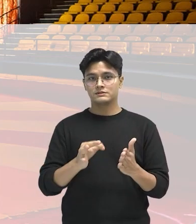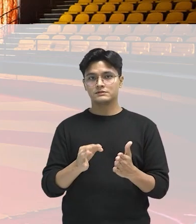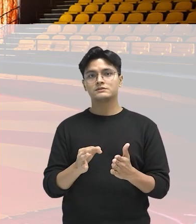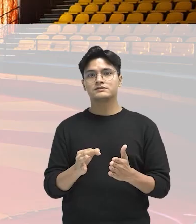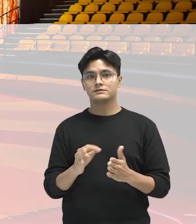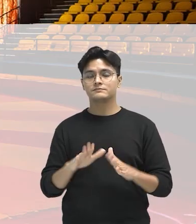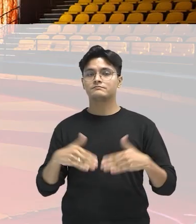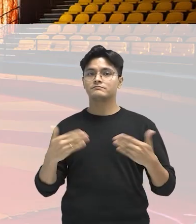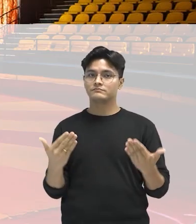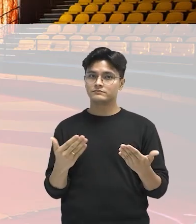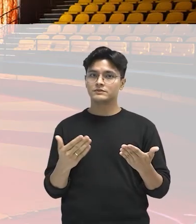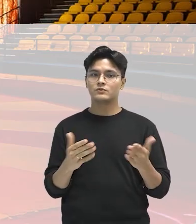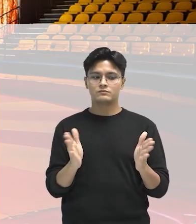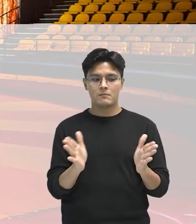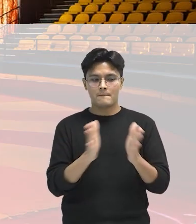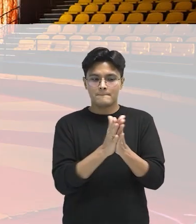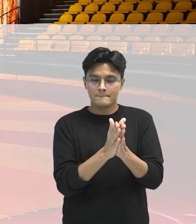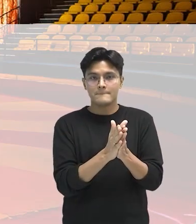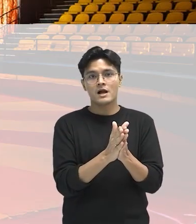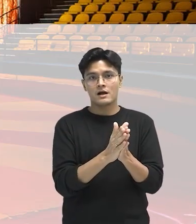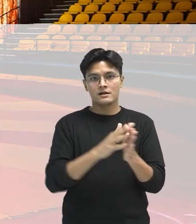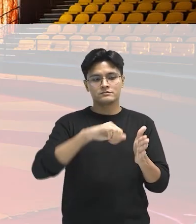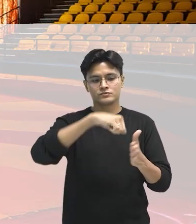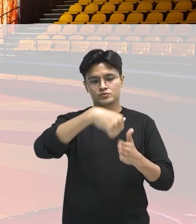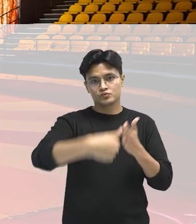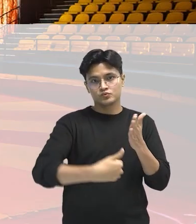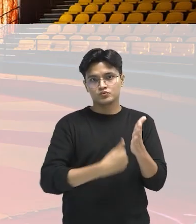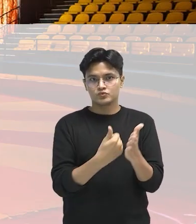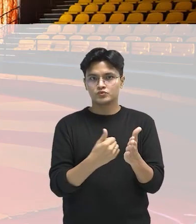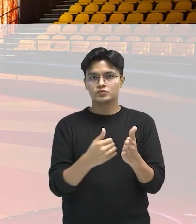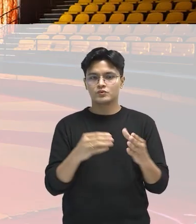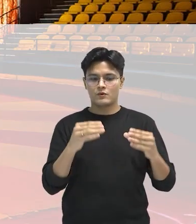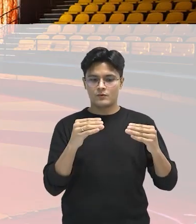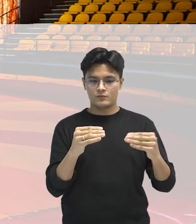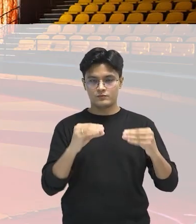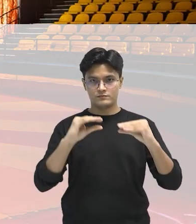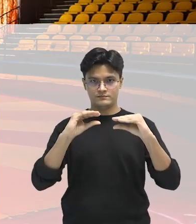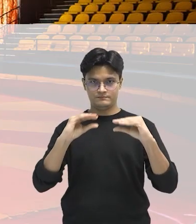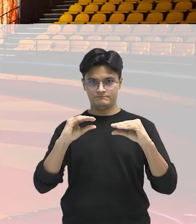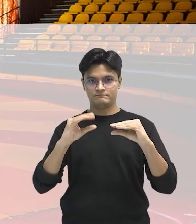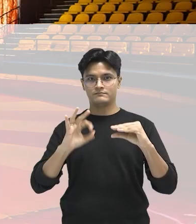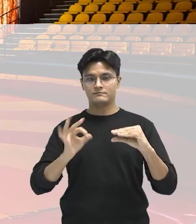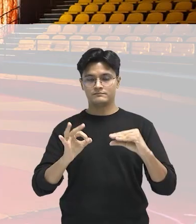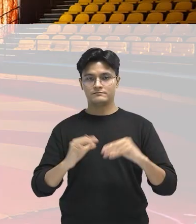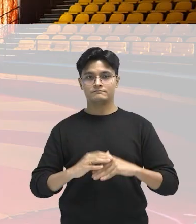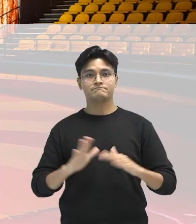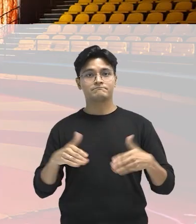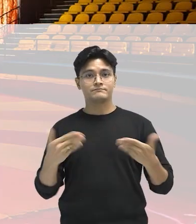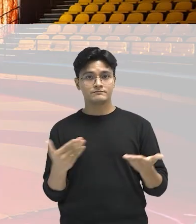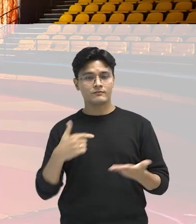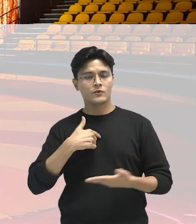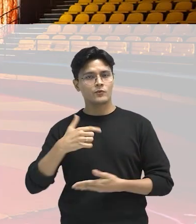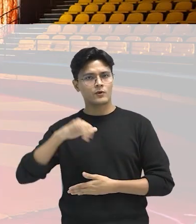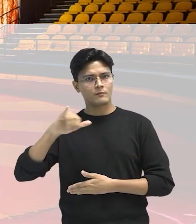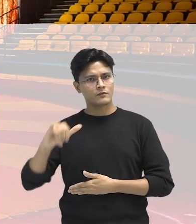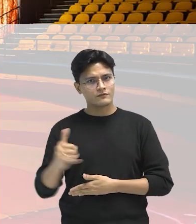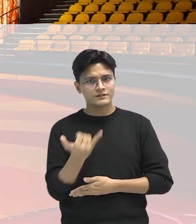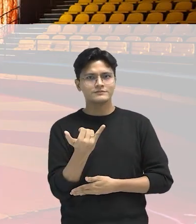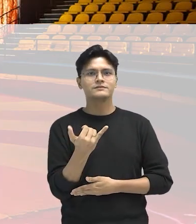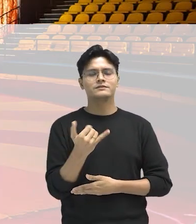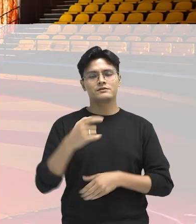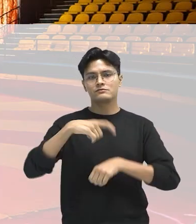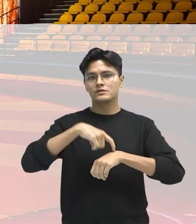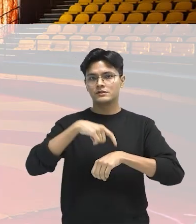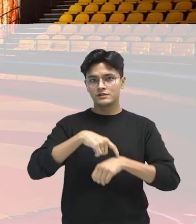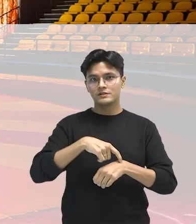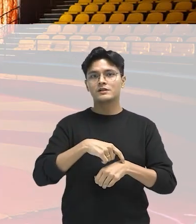outro, passa o durex, para ficar assim, ó, firme. Nesse caso, eu aproveitei que eu estava com mais tempo